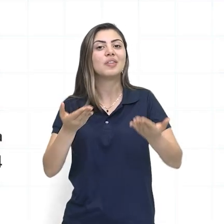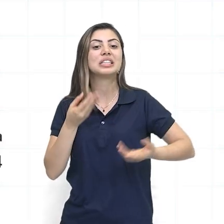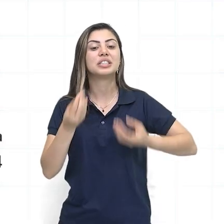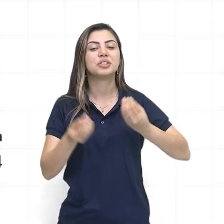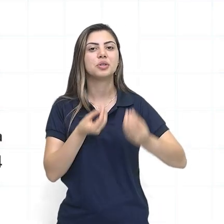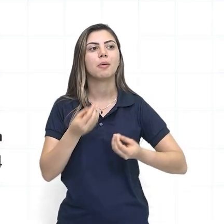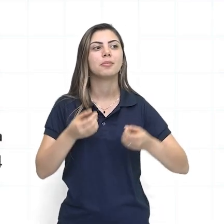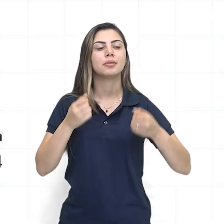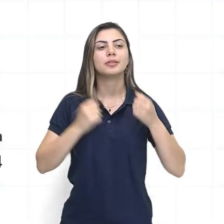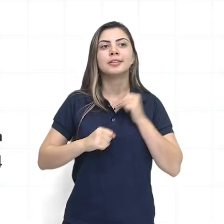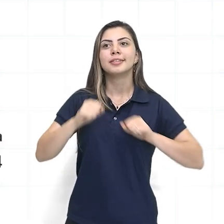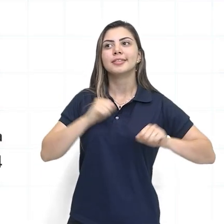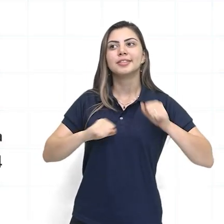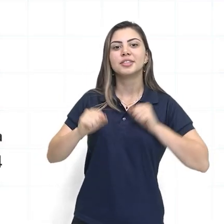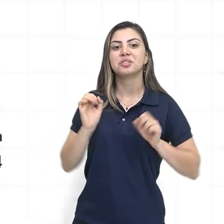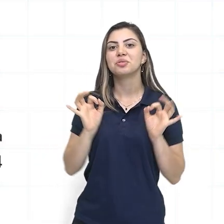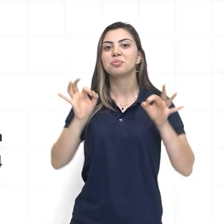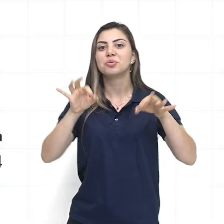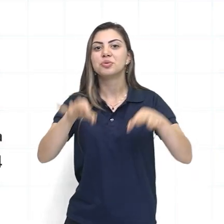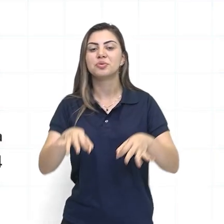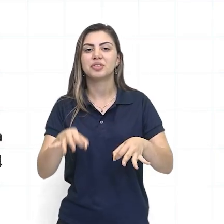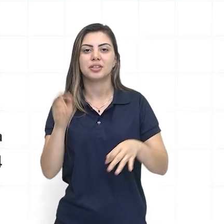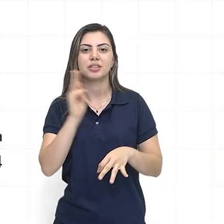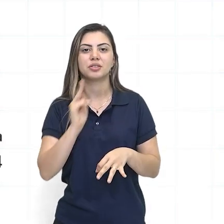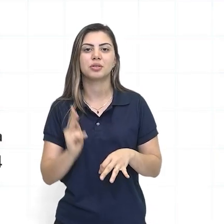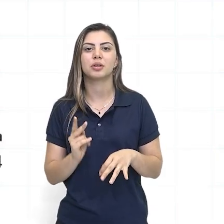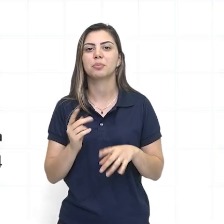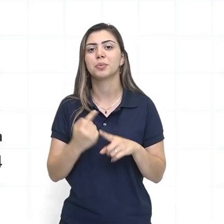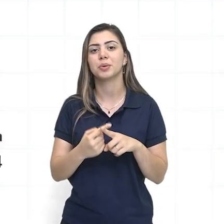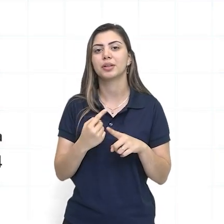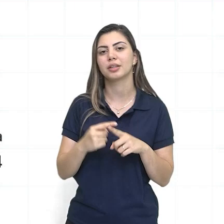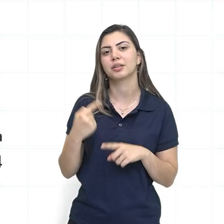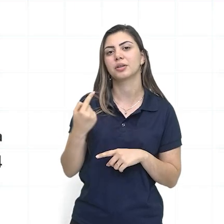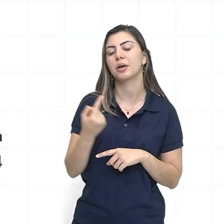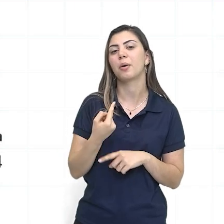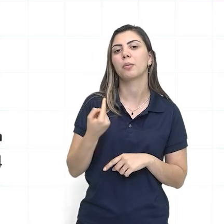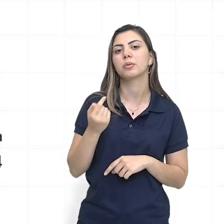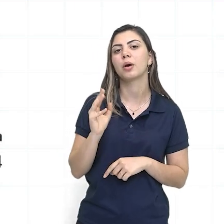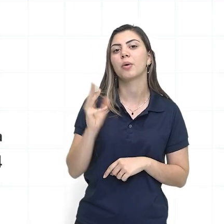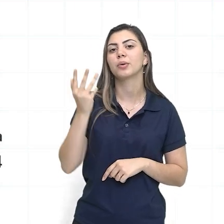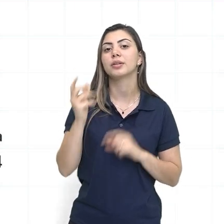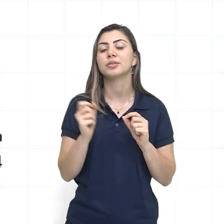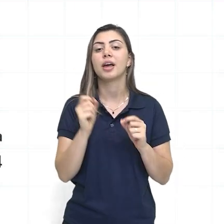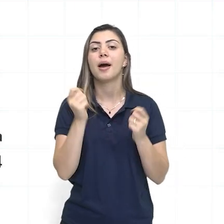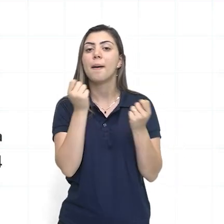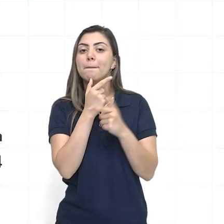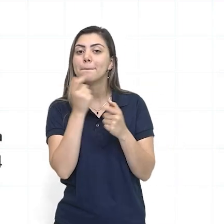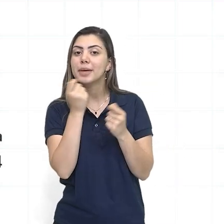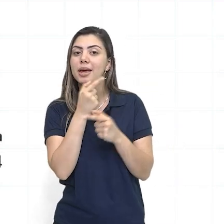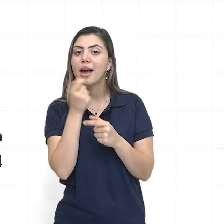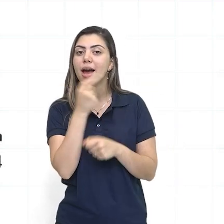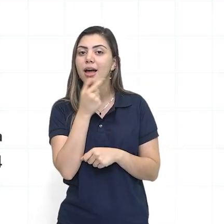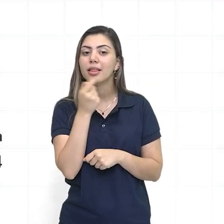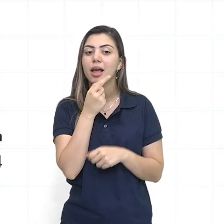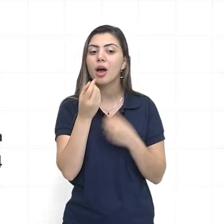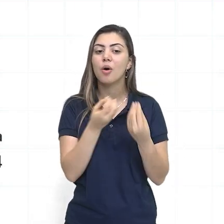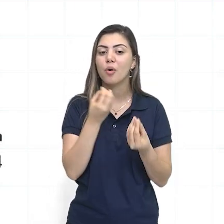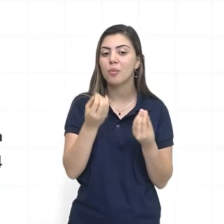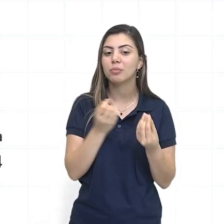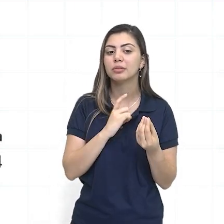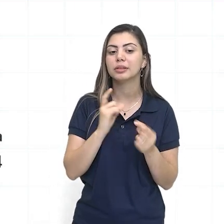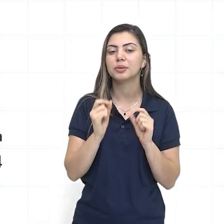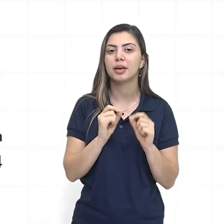esperar um final, né, esperado, e na verdade o que acontece? A piada ela vai ter